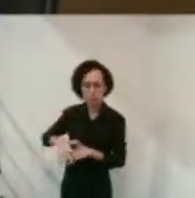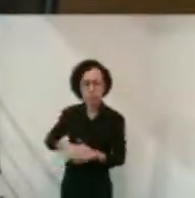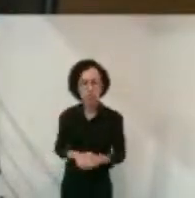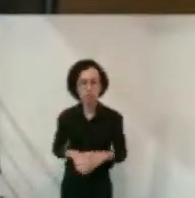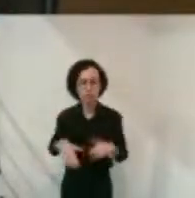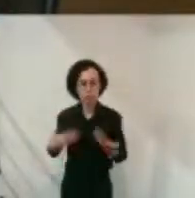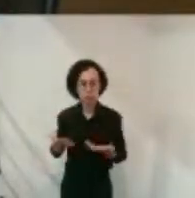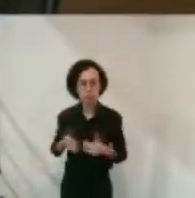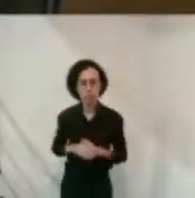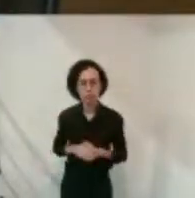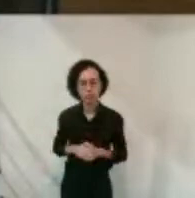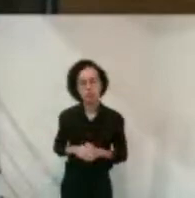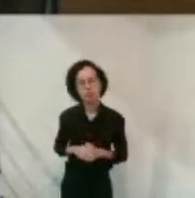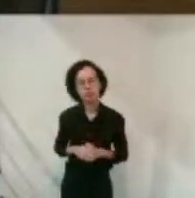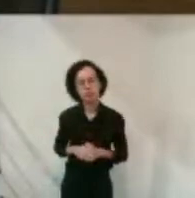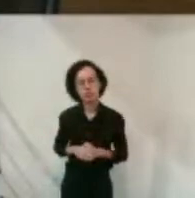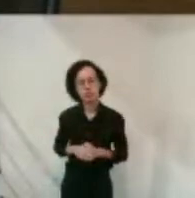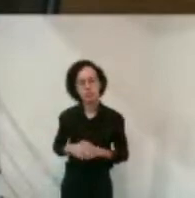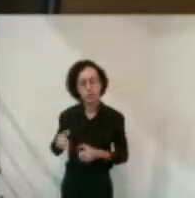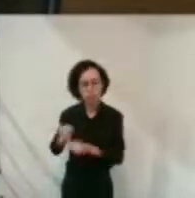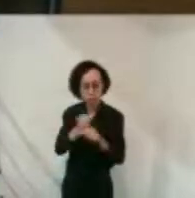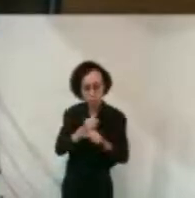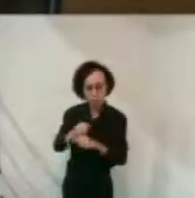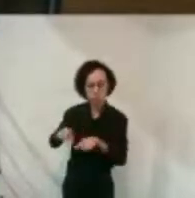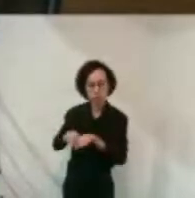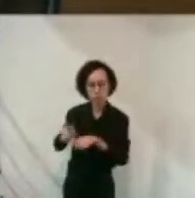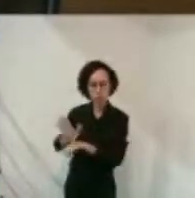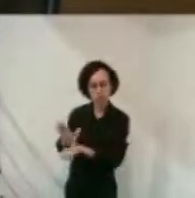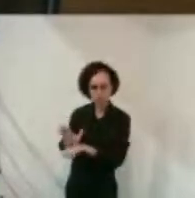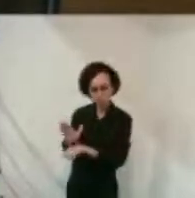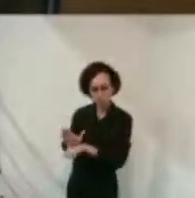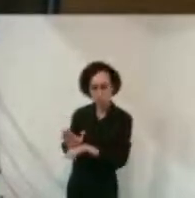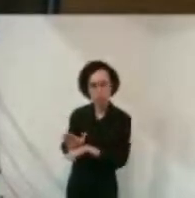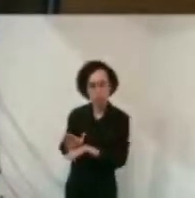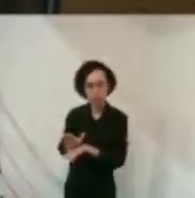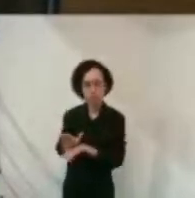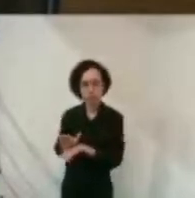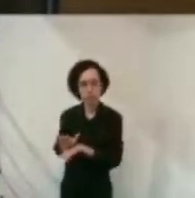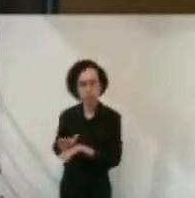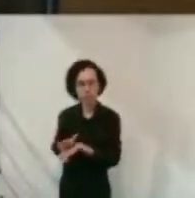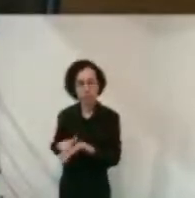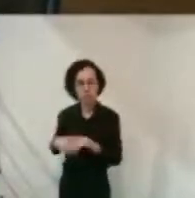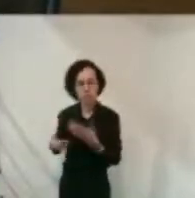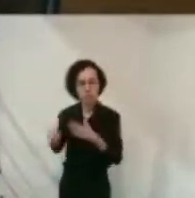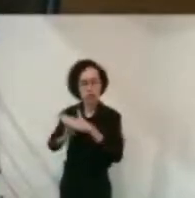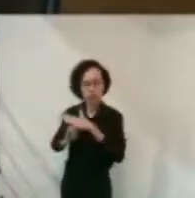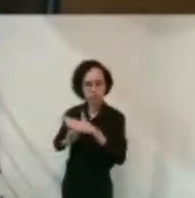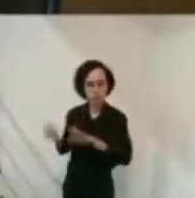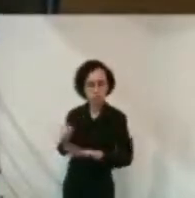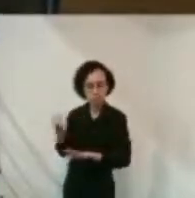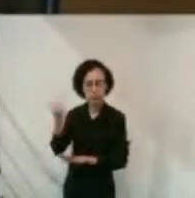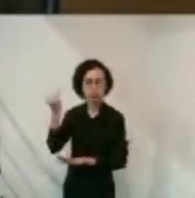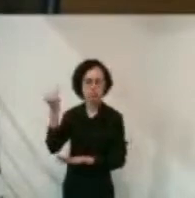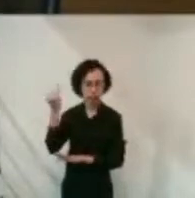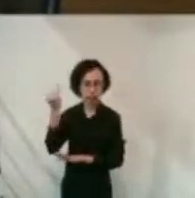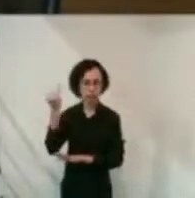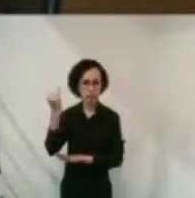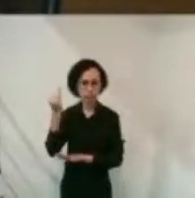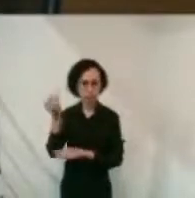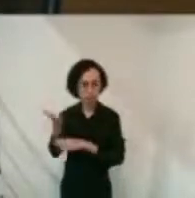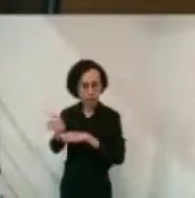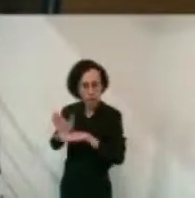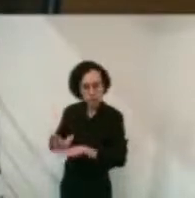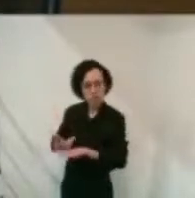a SEMAS, o Tribunal de Contas, que também vai estar à tarde. Então, foram instituições muito importantes que